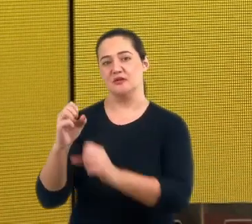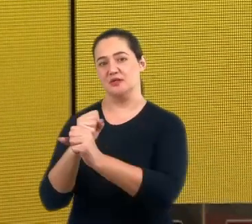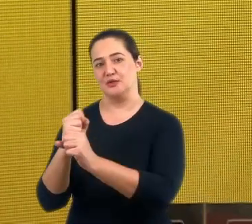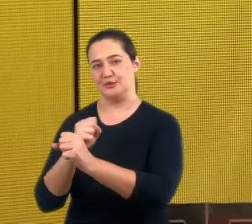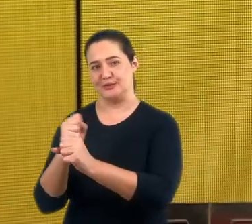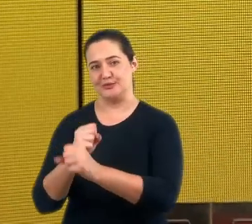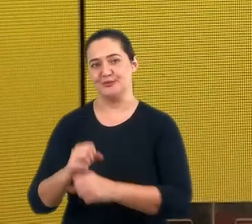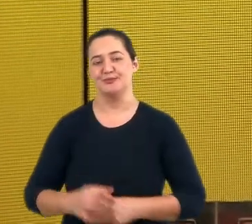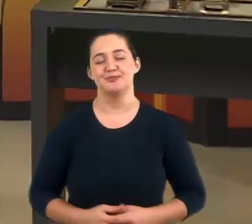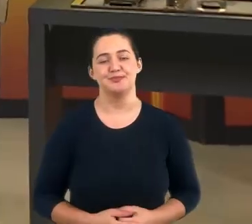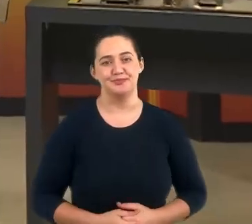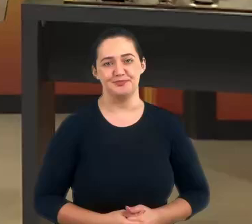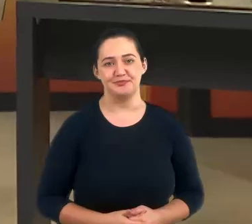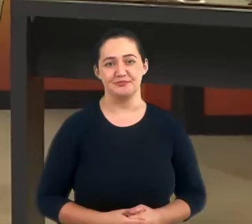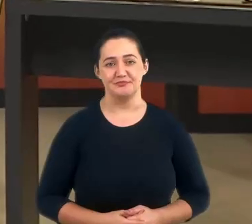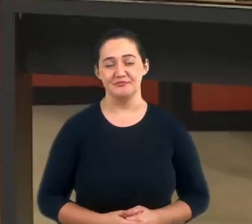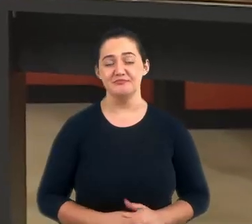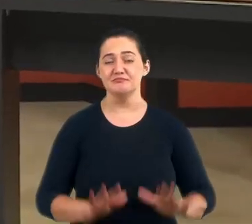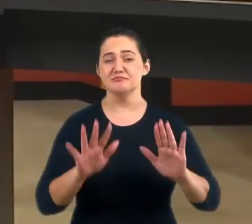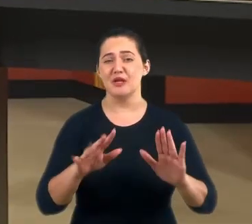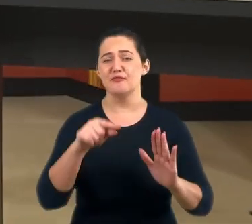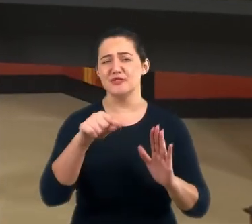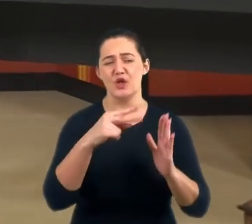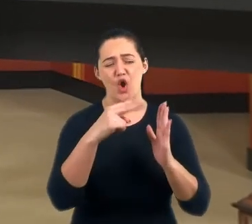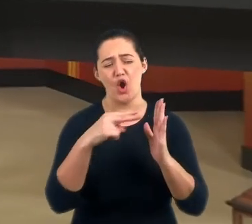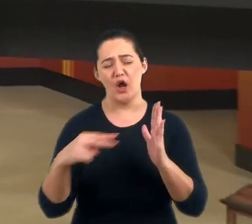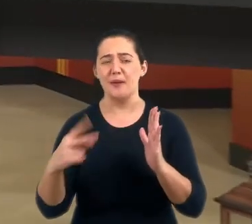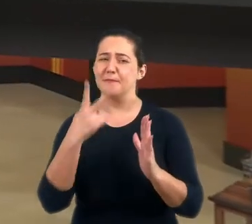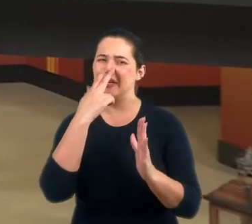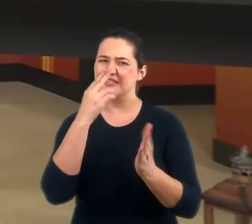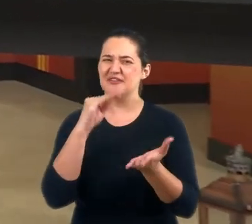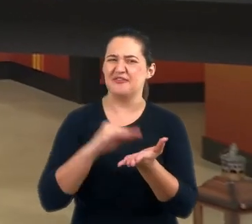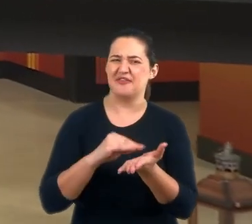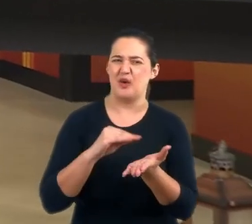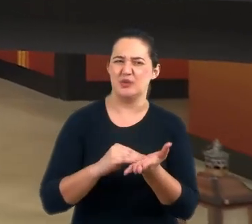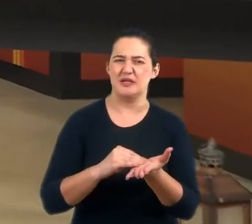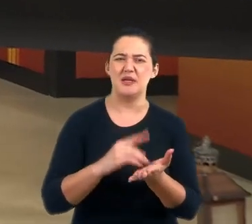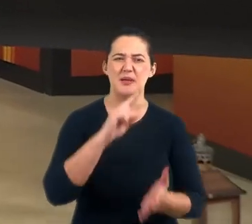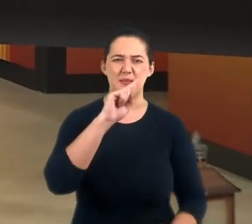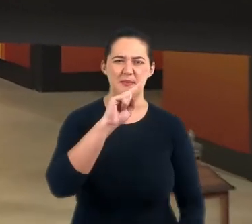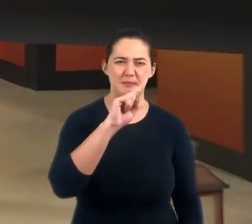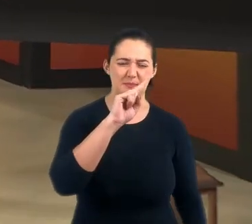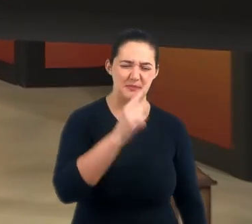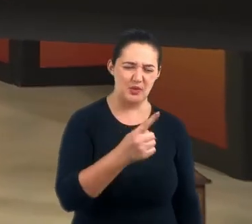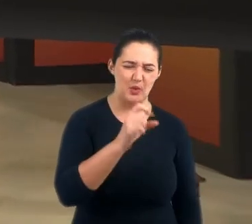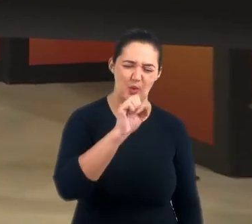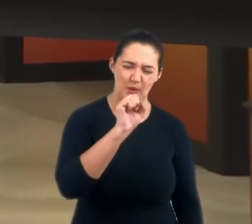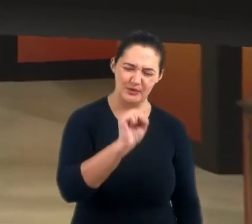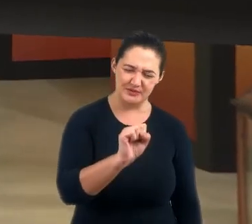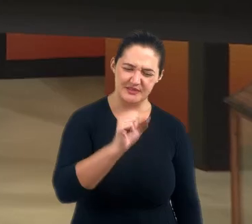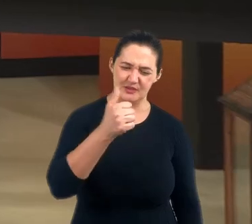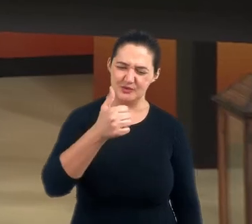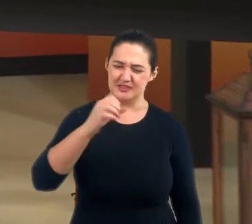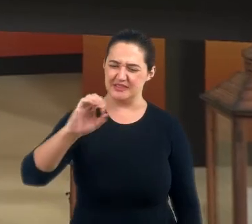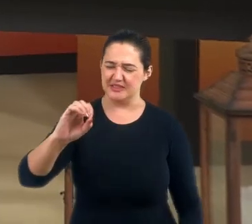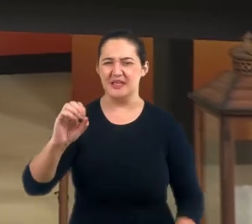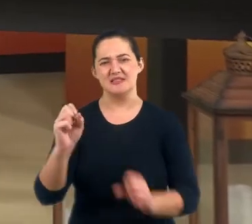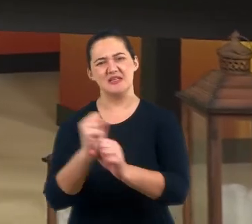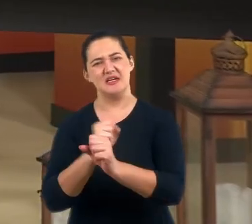Daniel. Mas se você olhar, ainda sobram 1.810 anos para terminar a profecia